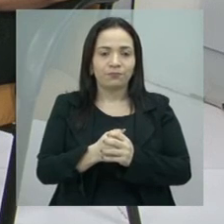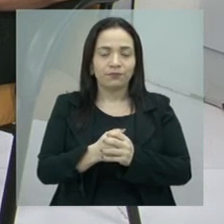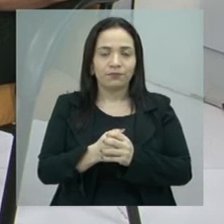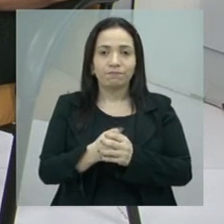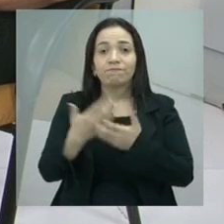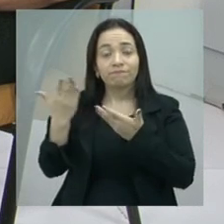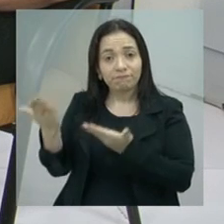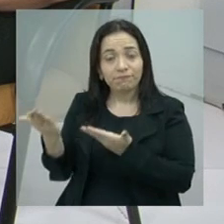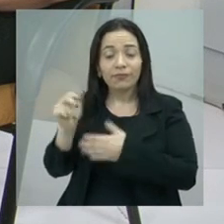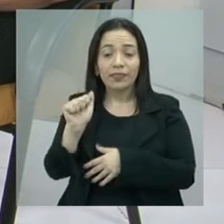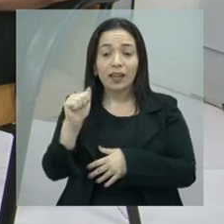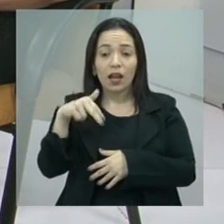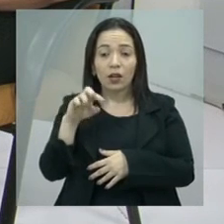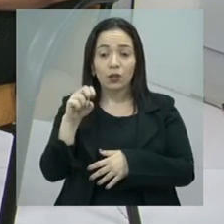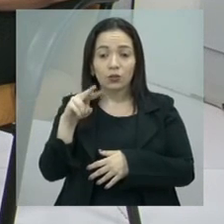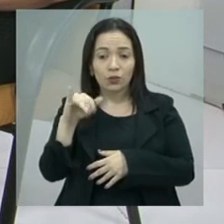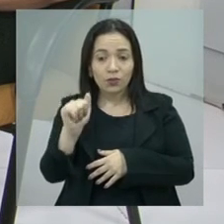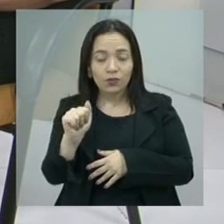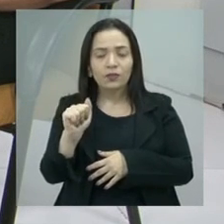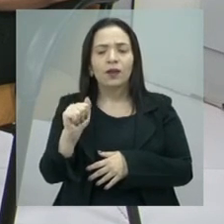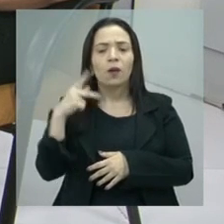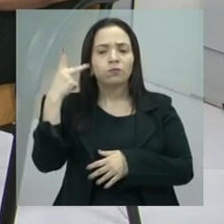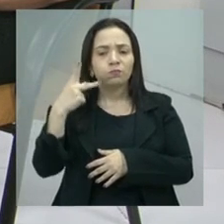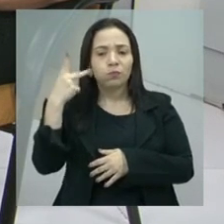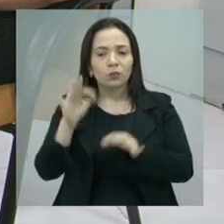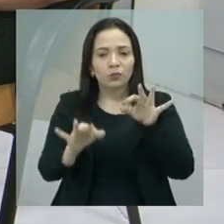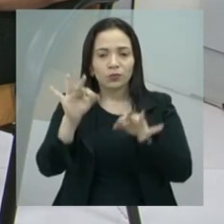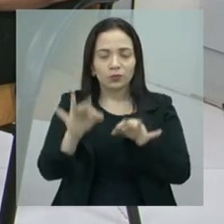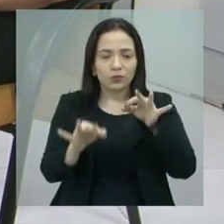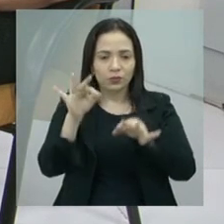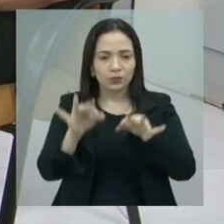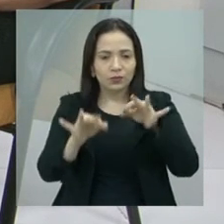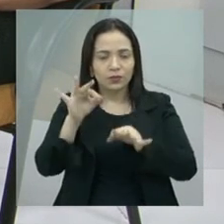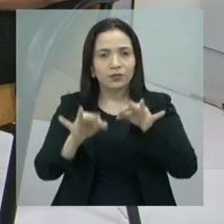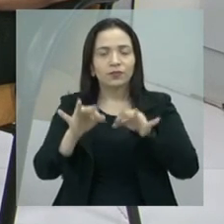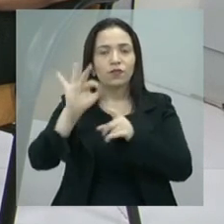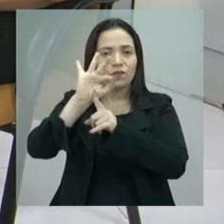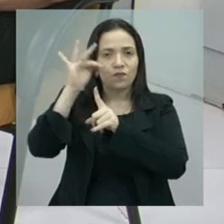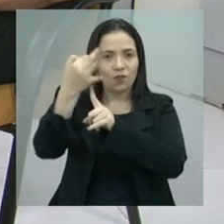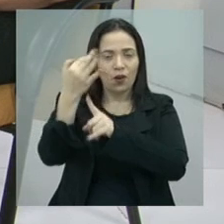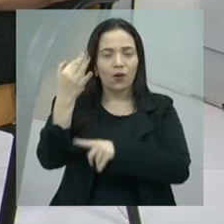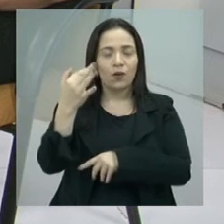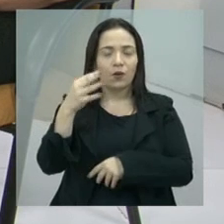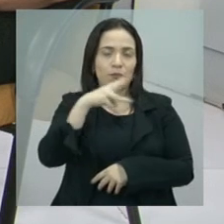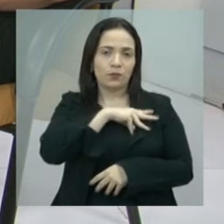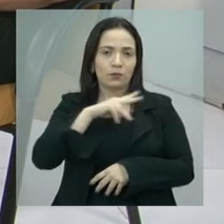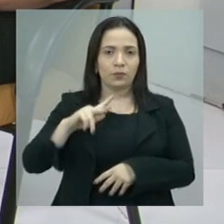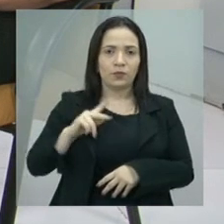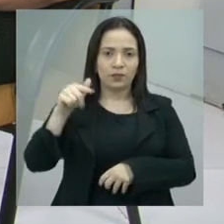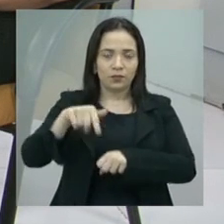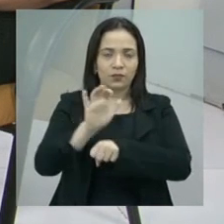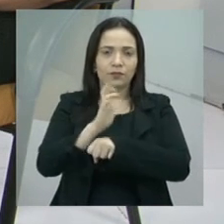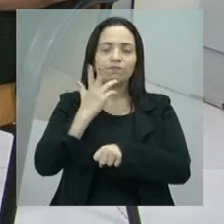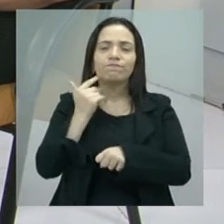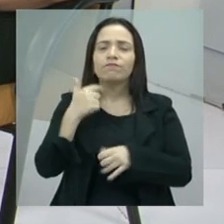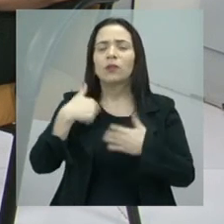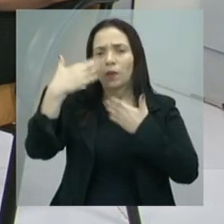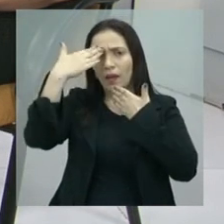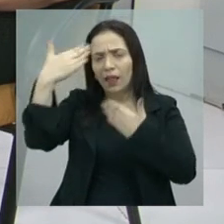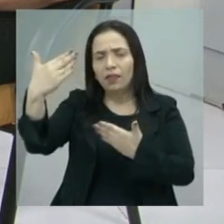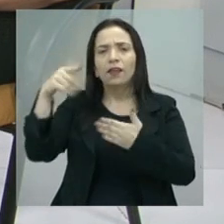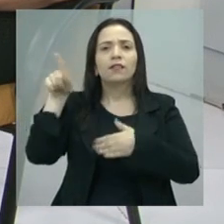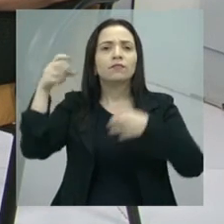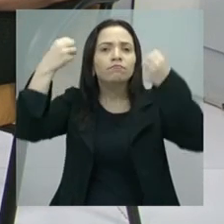bem. Doutora Antônia Lima Souza, promotora de justiça da Vara da Infância do Ministério Público Estadual, eu agradeço